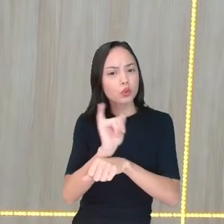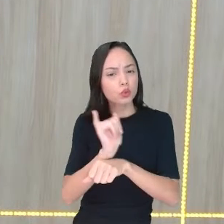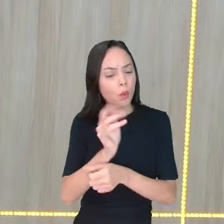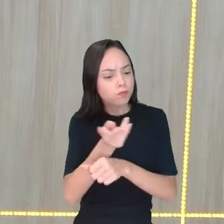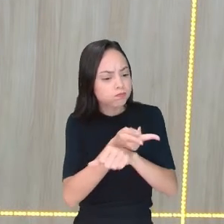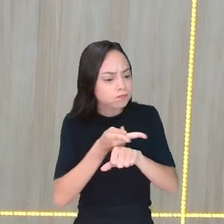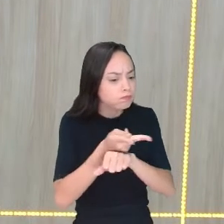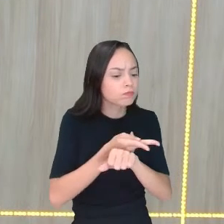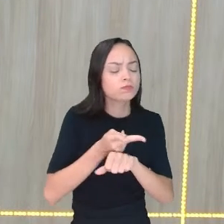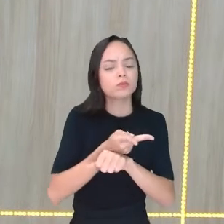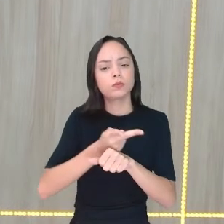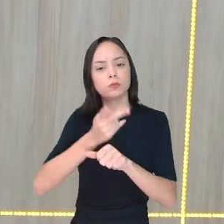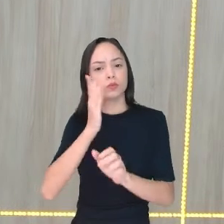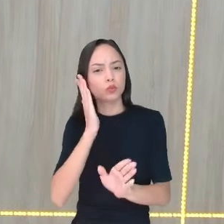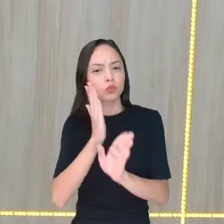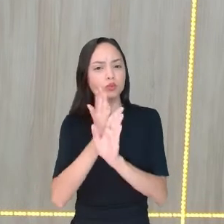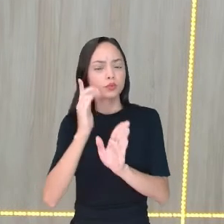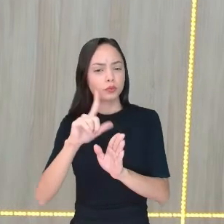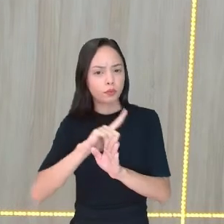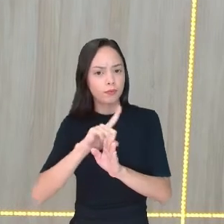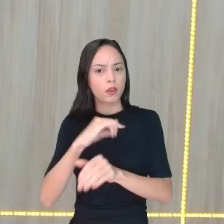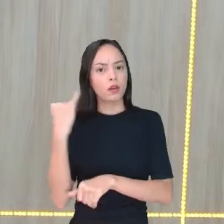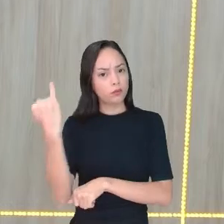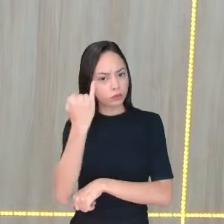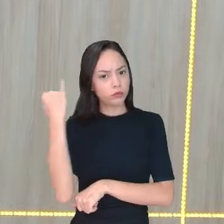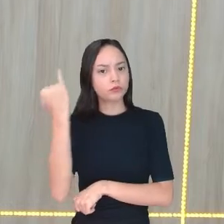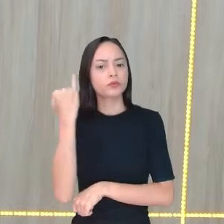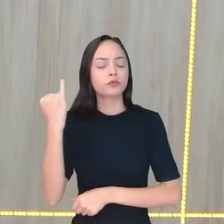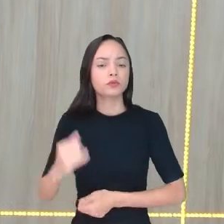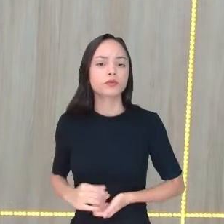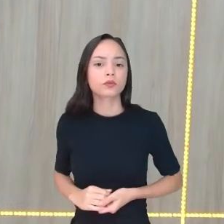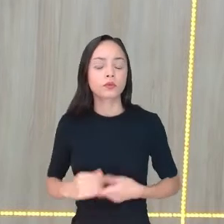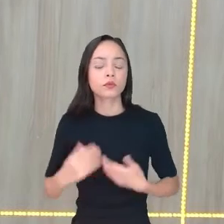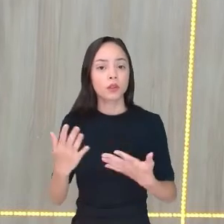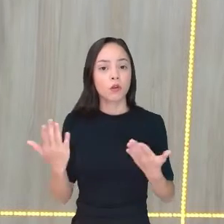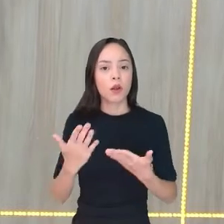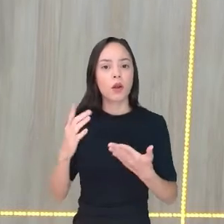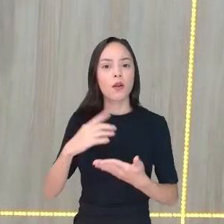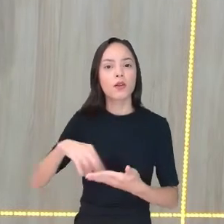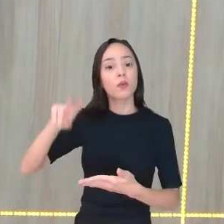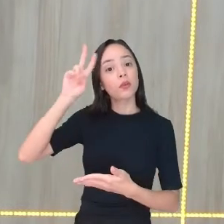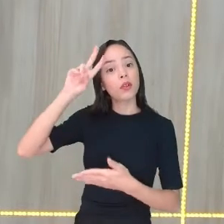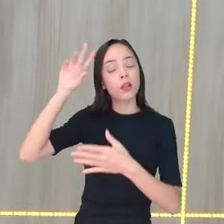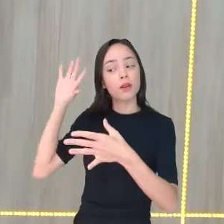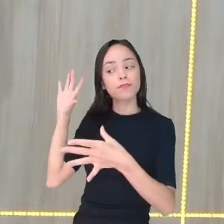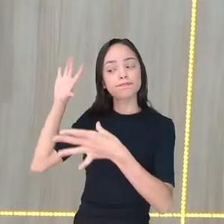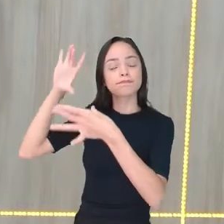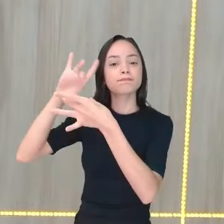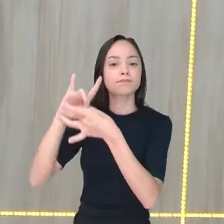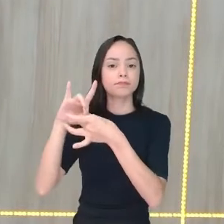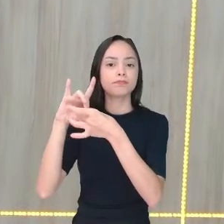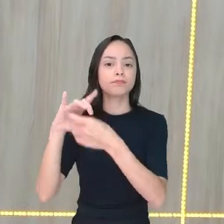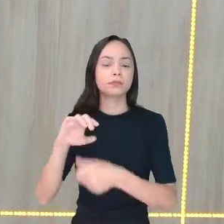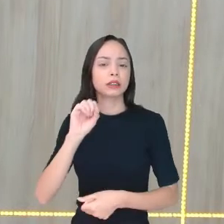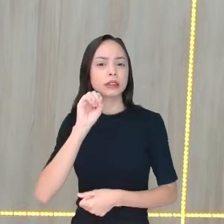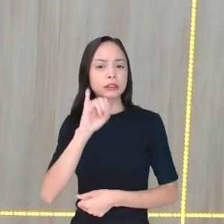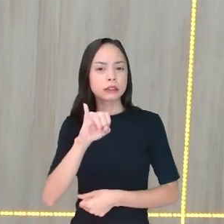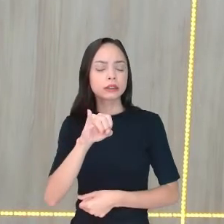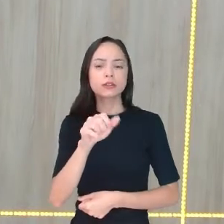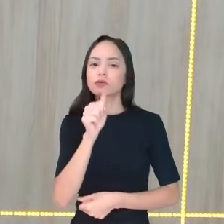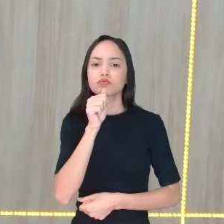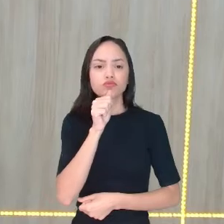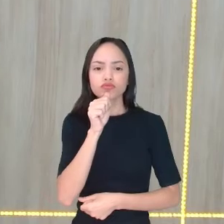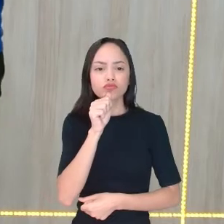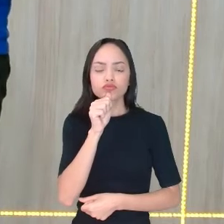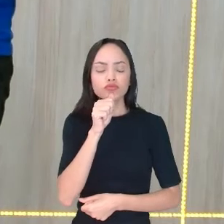última aula, né, que tem conceitos importantes. Mas eu vou relembrar isso aqui com você, né? Então, se você ainda